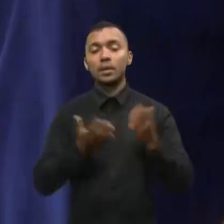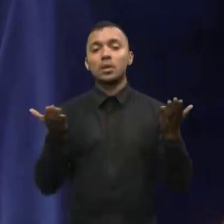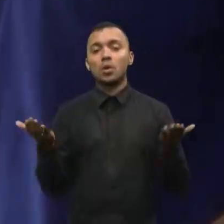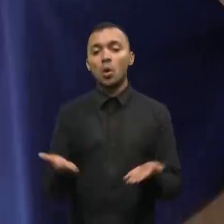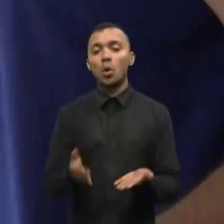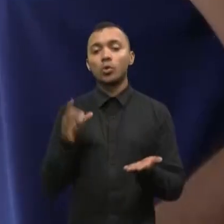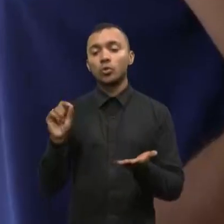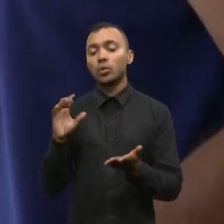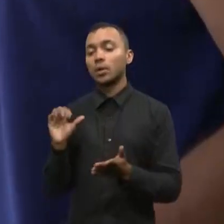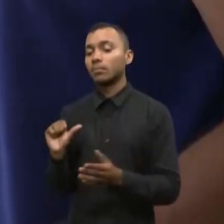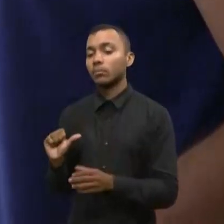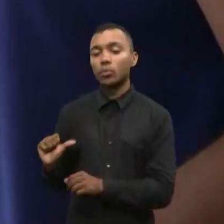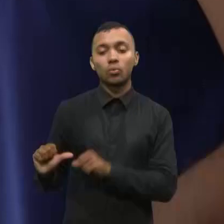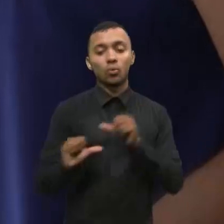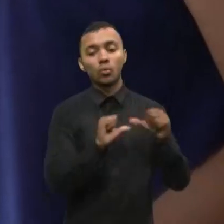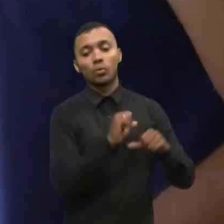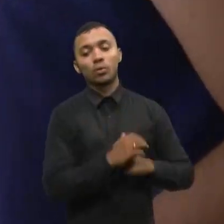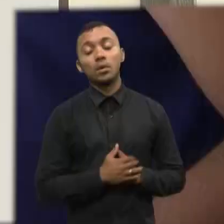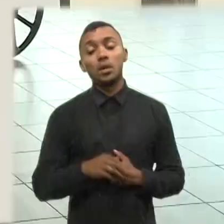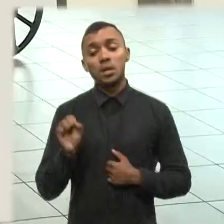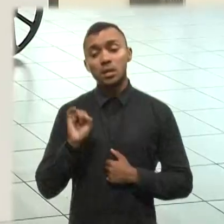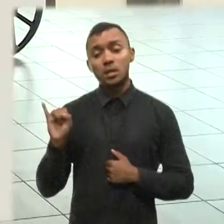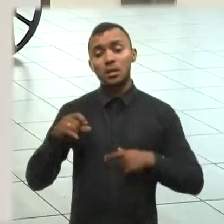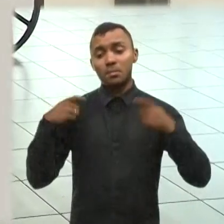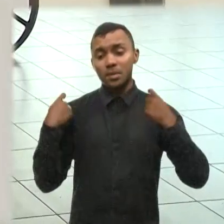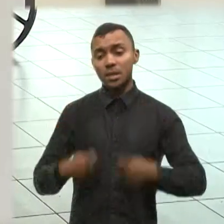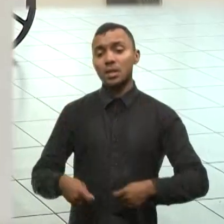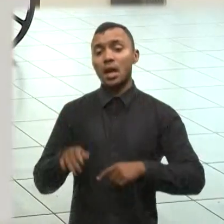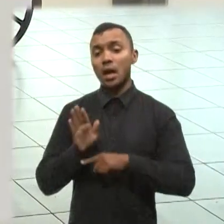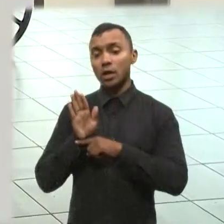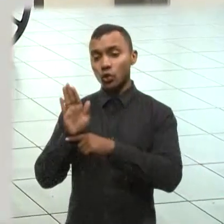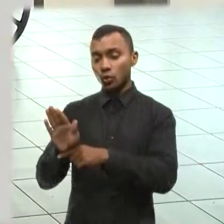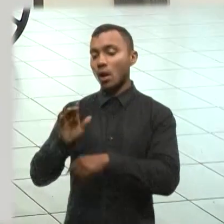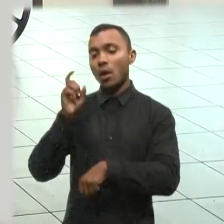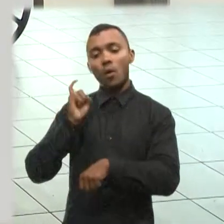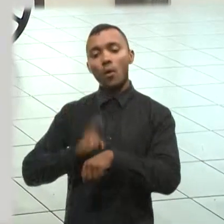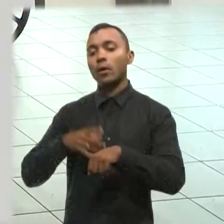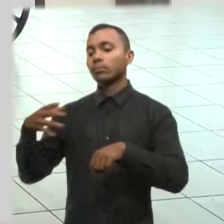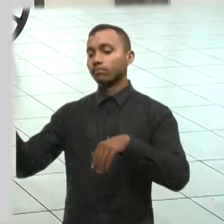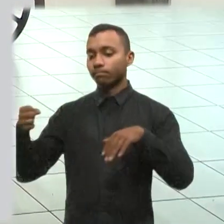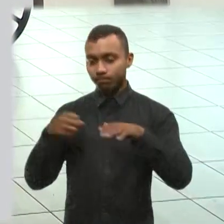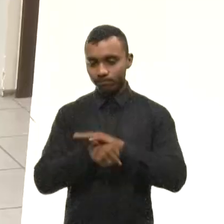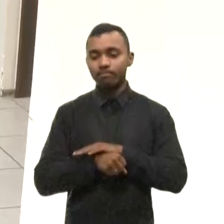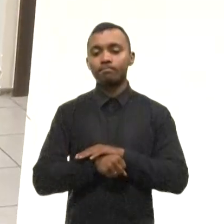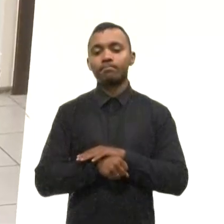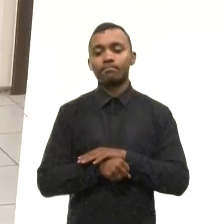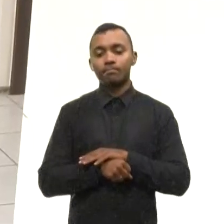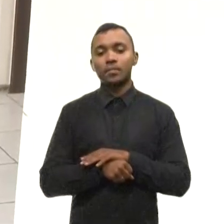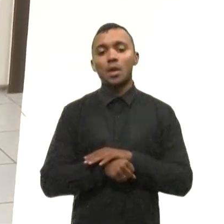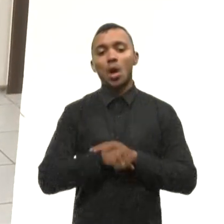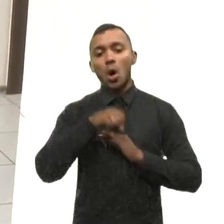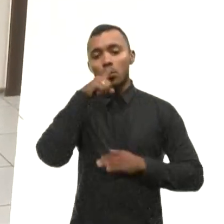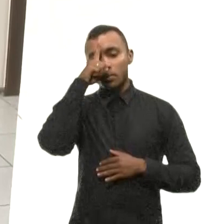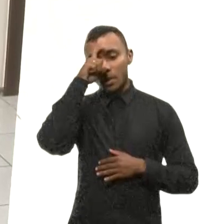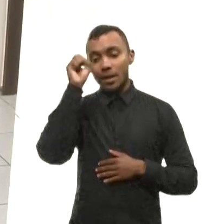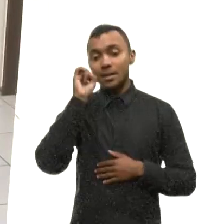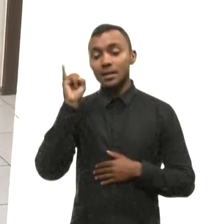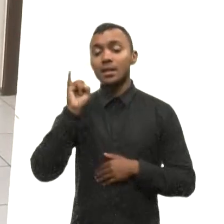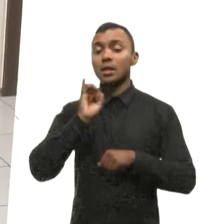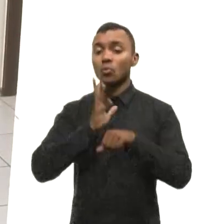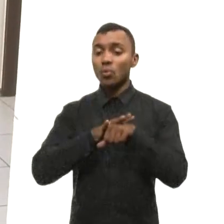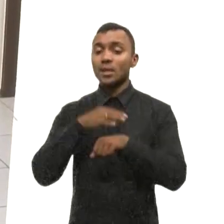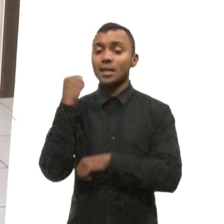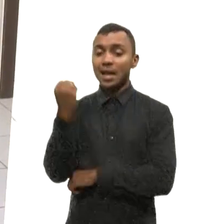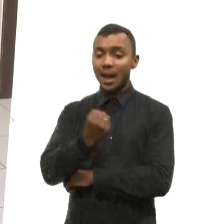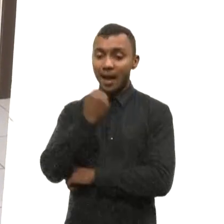houve uma ampliação. Quem precisa de suporte é encaminhado do hospital, seja com alguma doença crônica